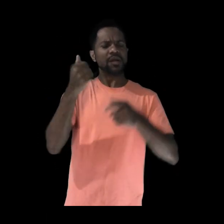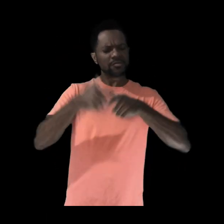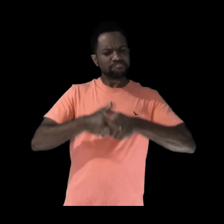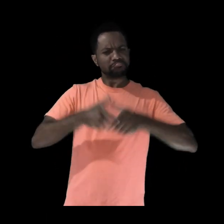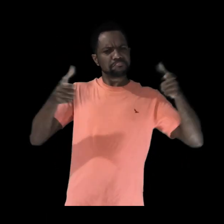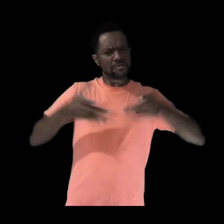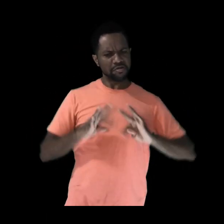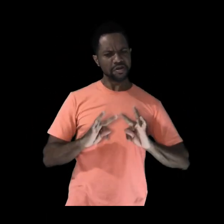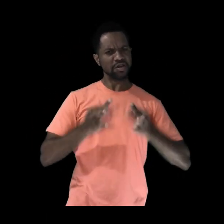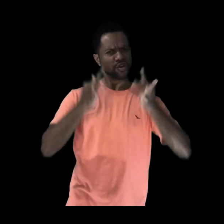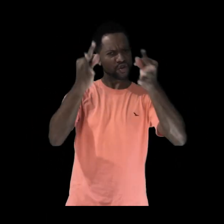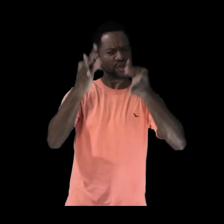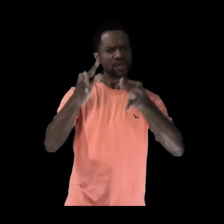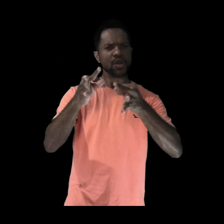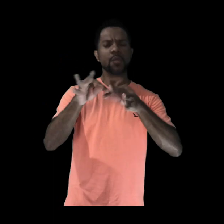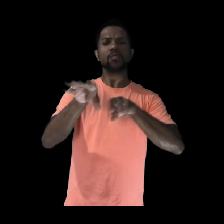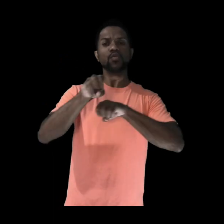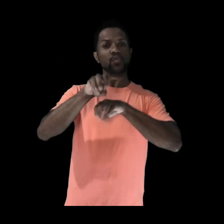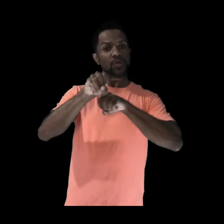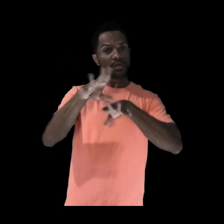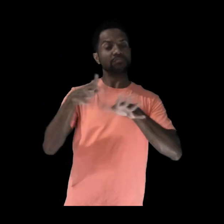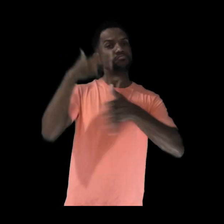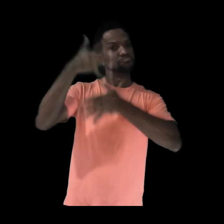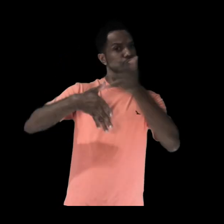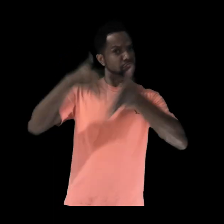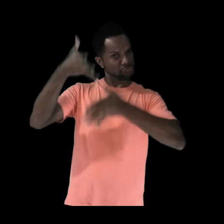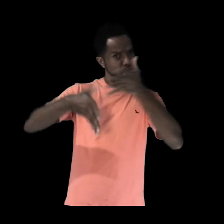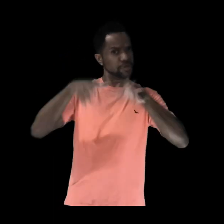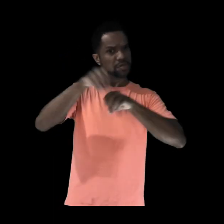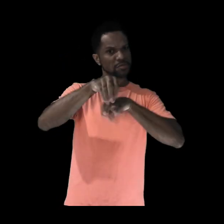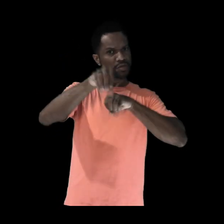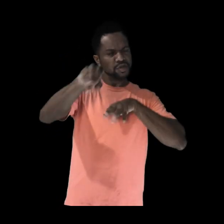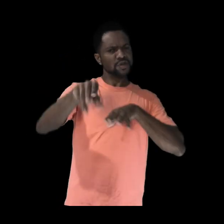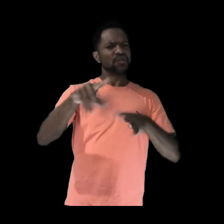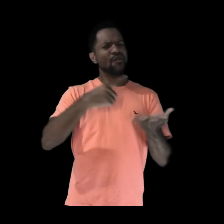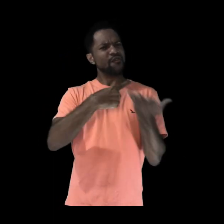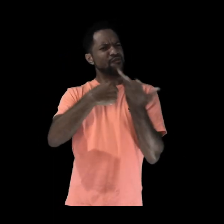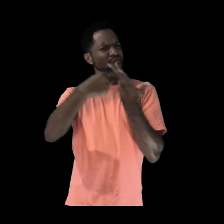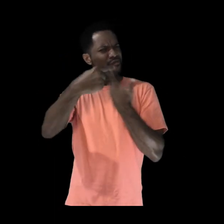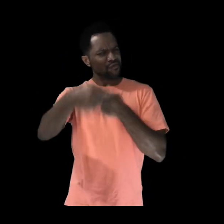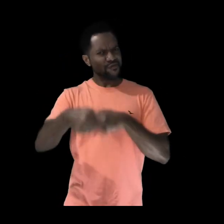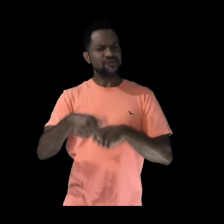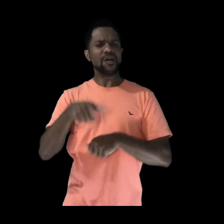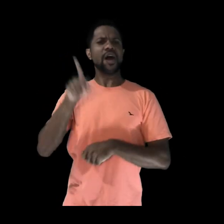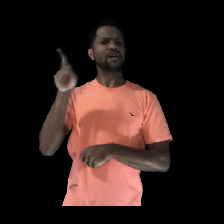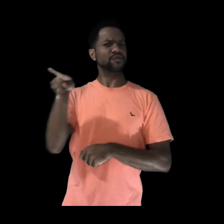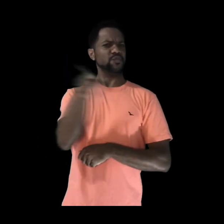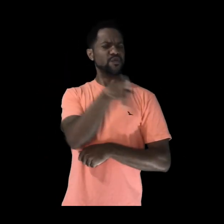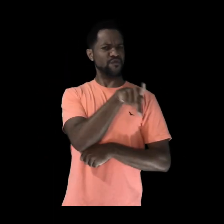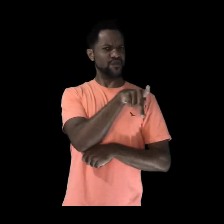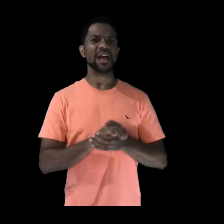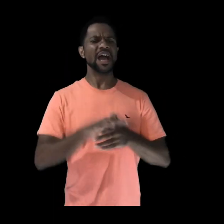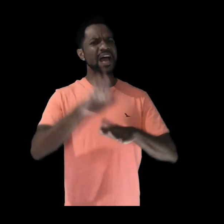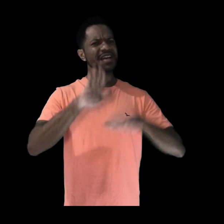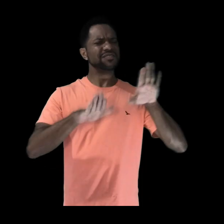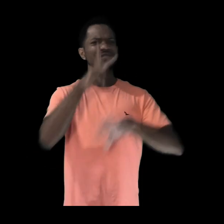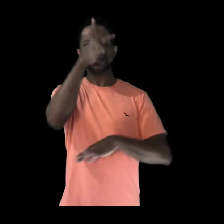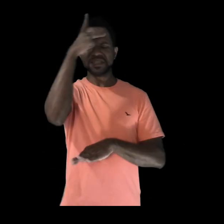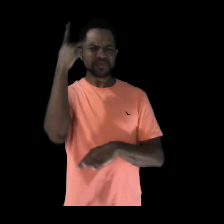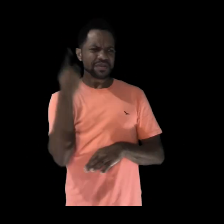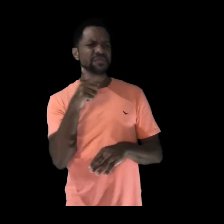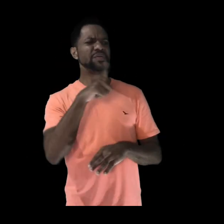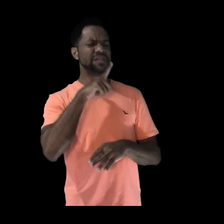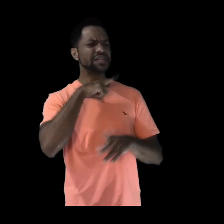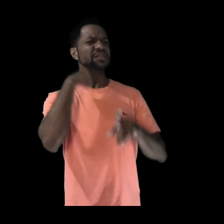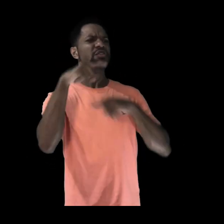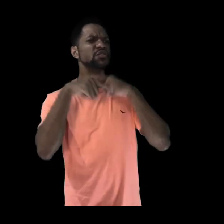do uso das tecnologias de mediação para a oferta do ensino de Libras à distância. Então, vamos esclarecer um pouquinho as dúvidas das pessoas, porque